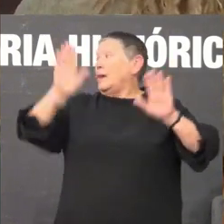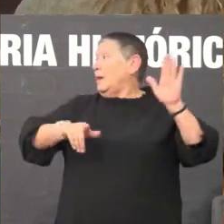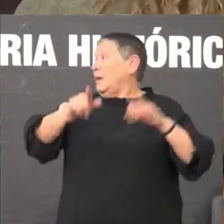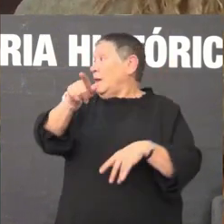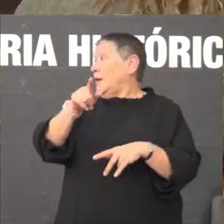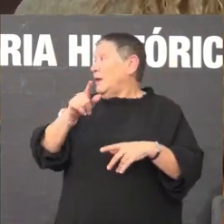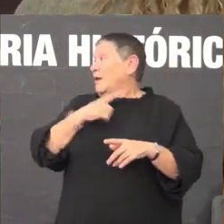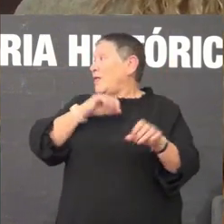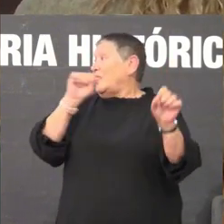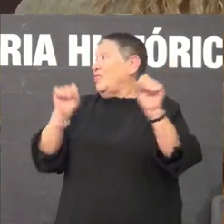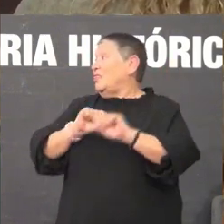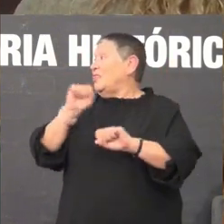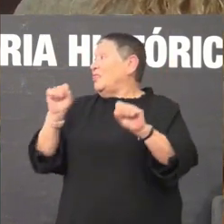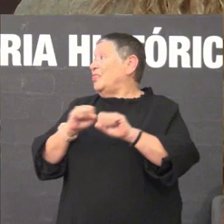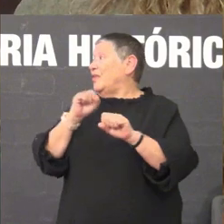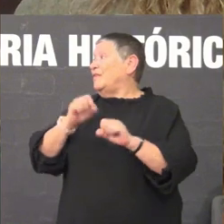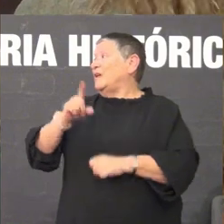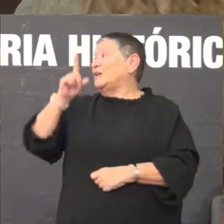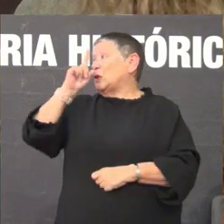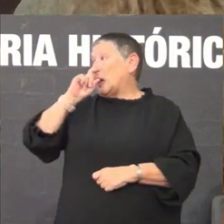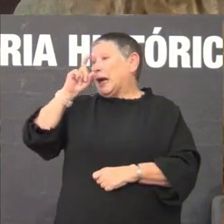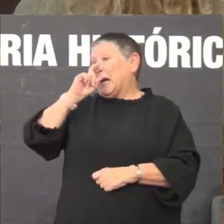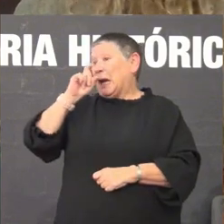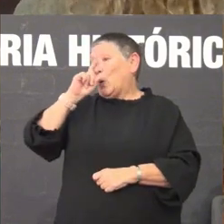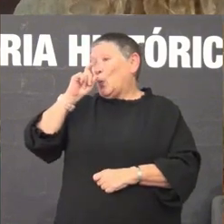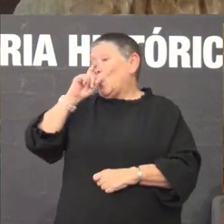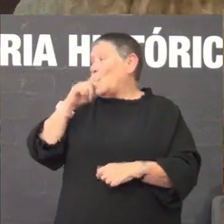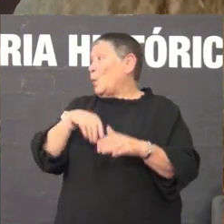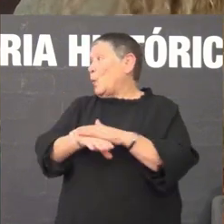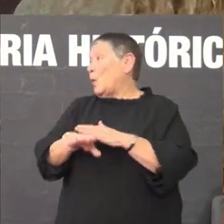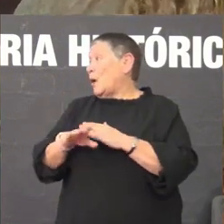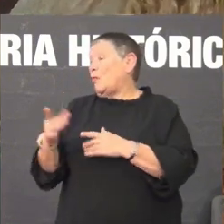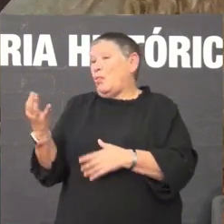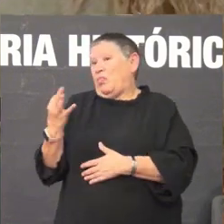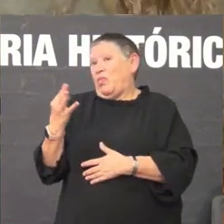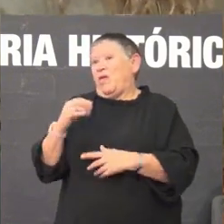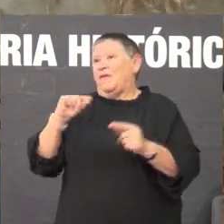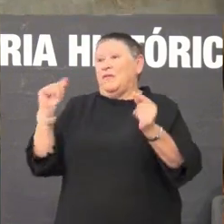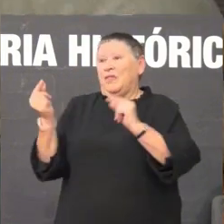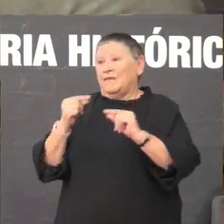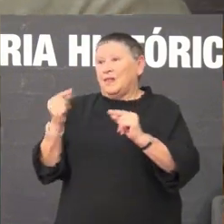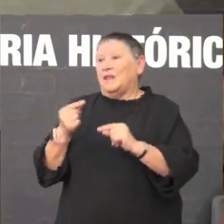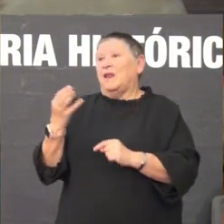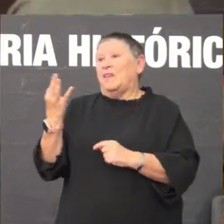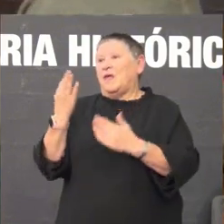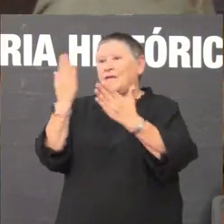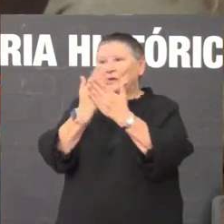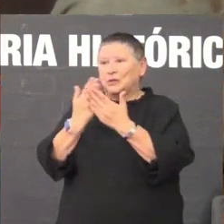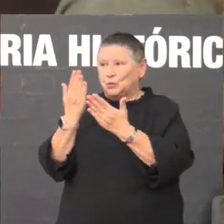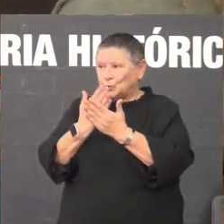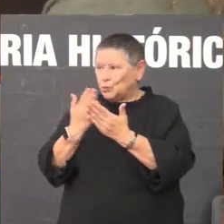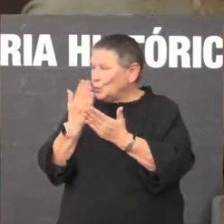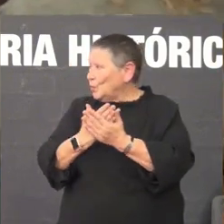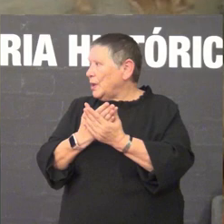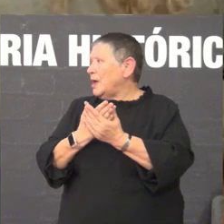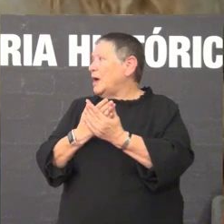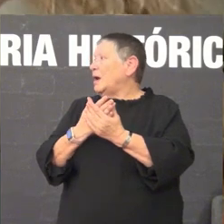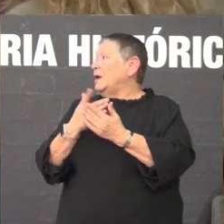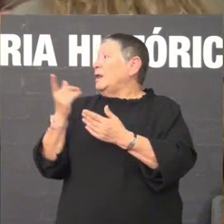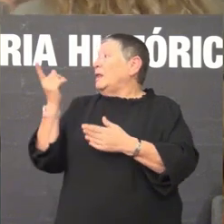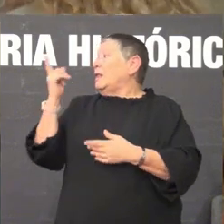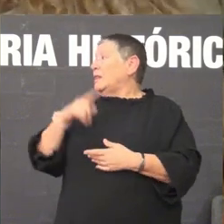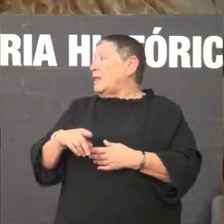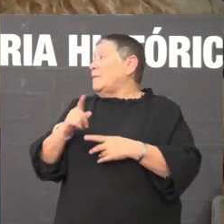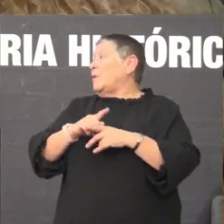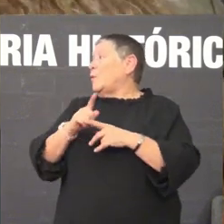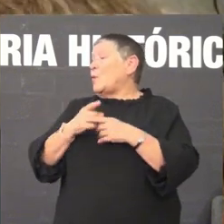En defensa, non? Do recordo tamén e de, como dicías, hai que debatir, hai que estudar, hai que, bueno, pois poñer tamén a luz